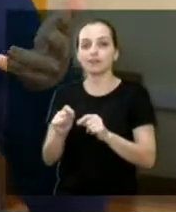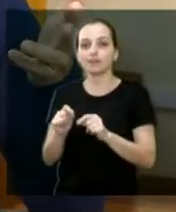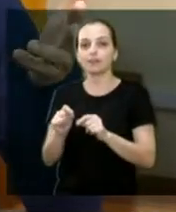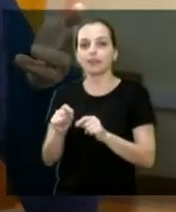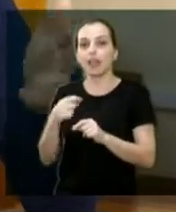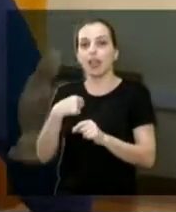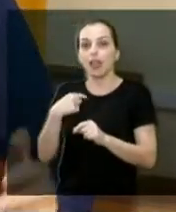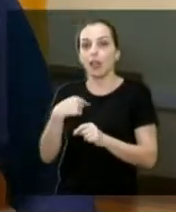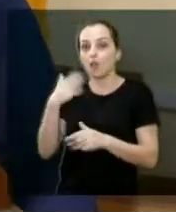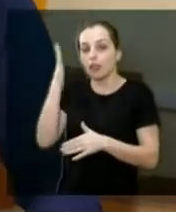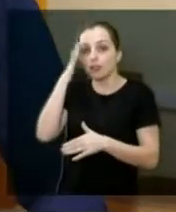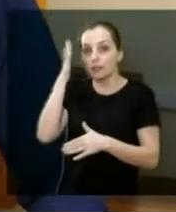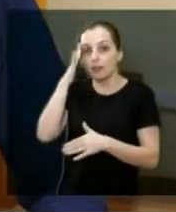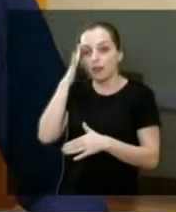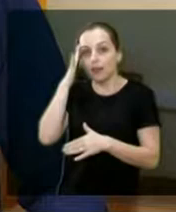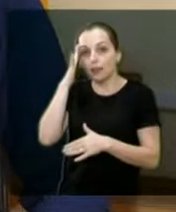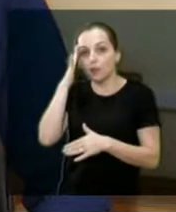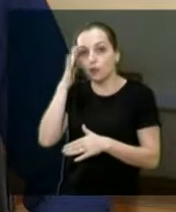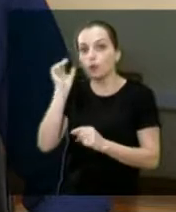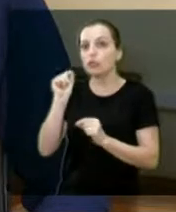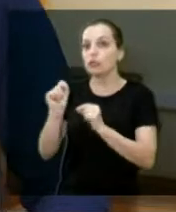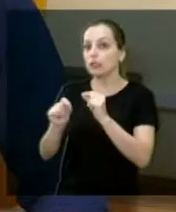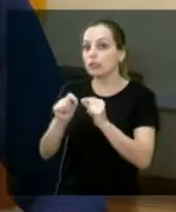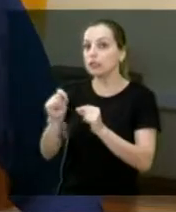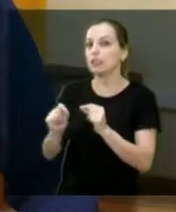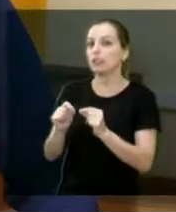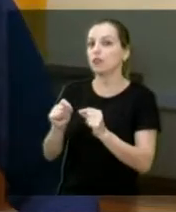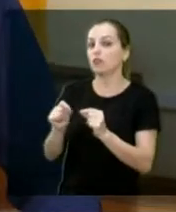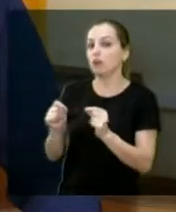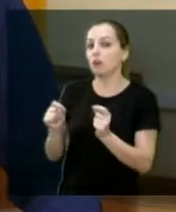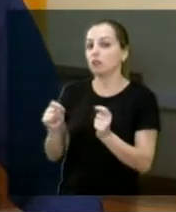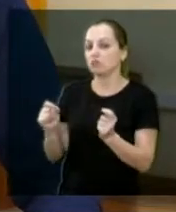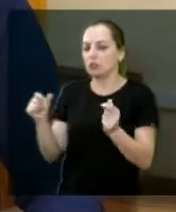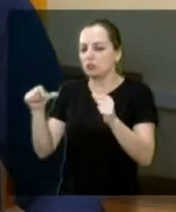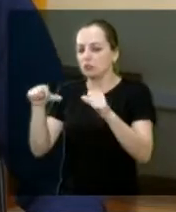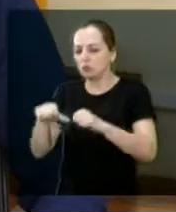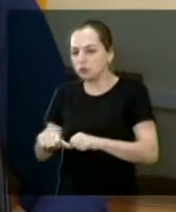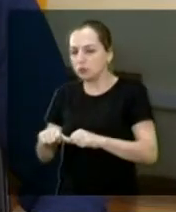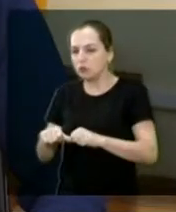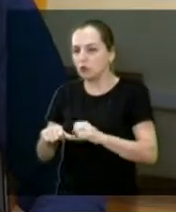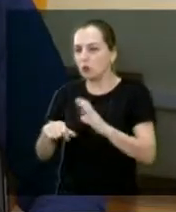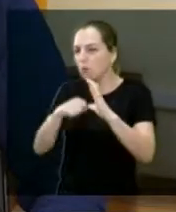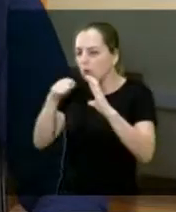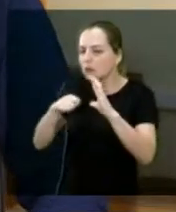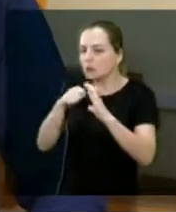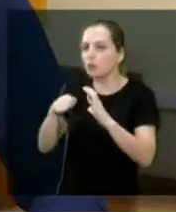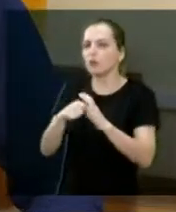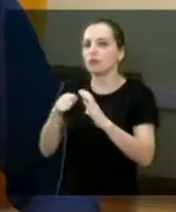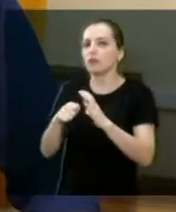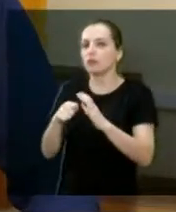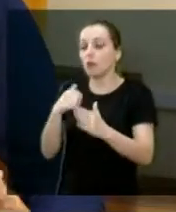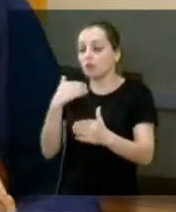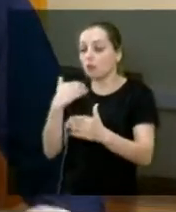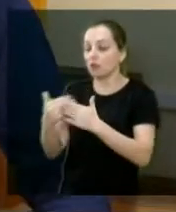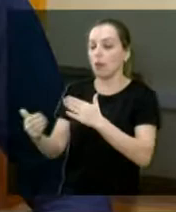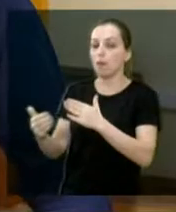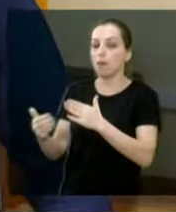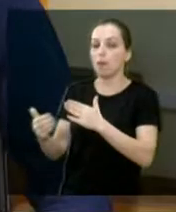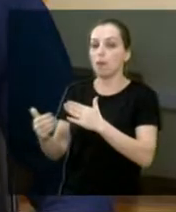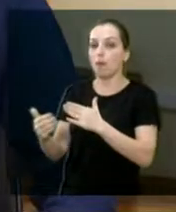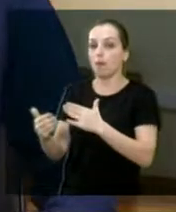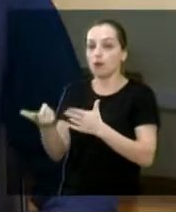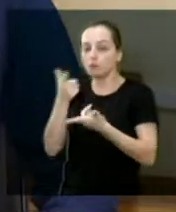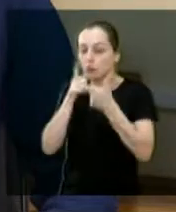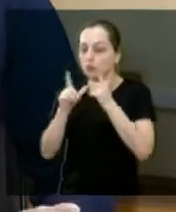fiquei sabendo, o Zé Roberto falou, olha, se for para baixar a bola da transmissão, vai embora daqui que eu não te aguento. E ele foi embora, eu fiquei